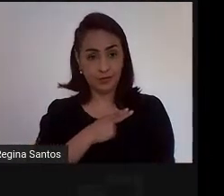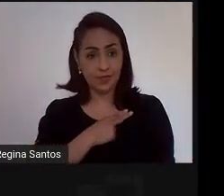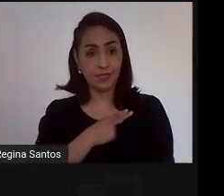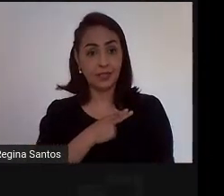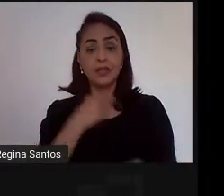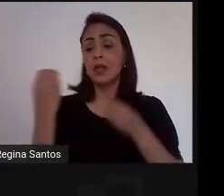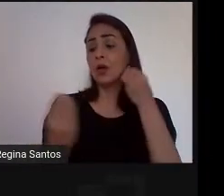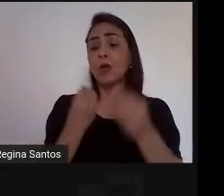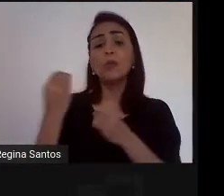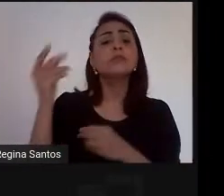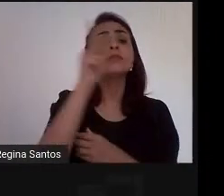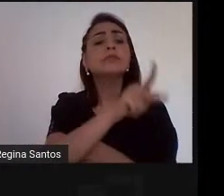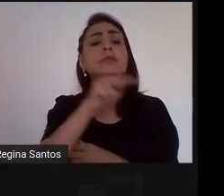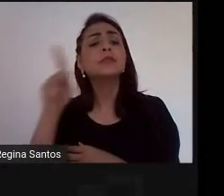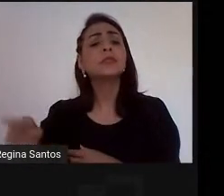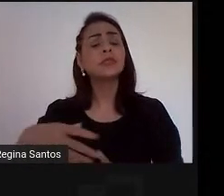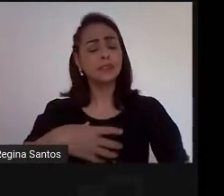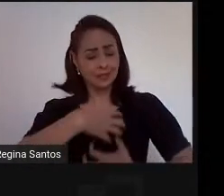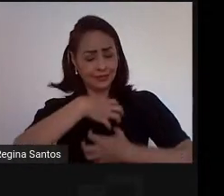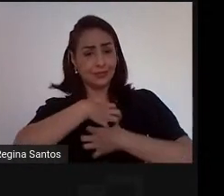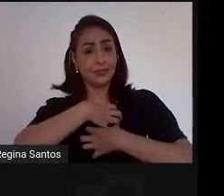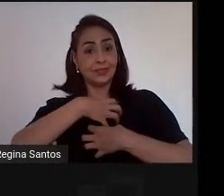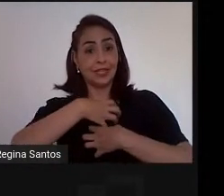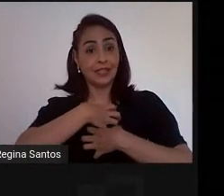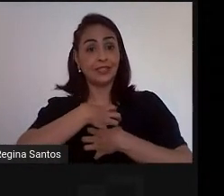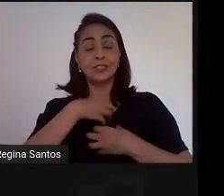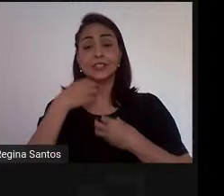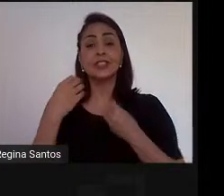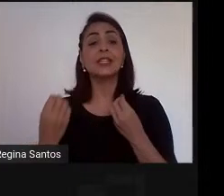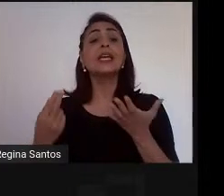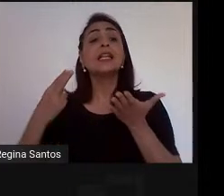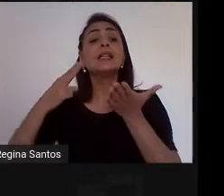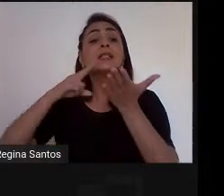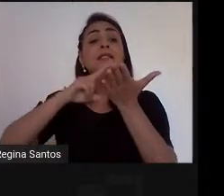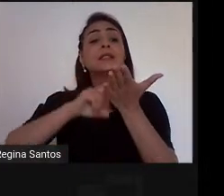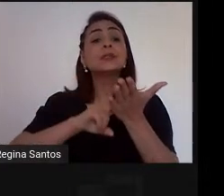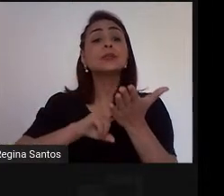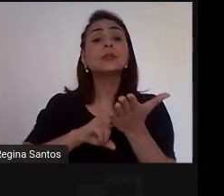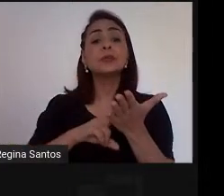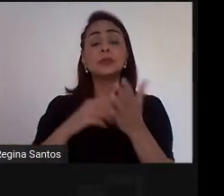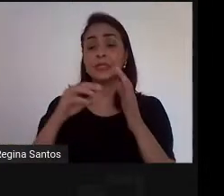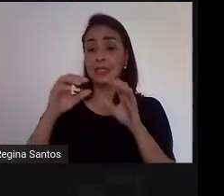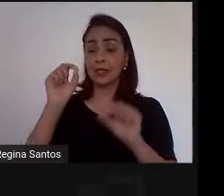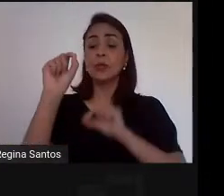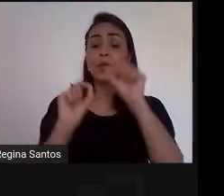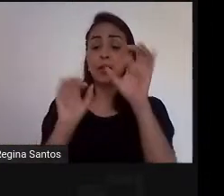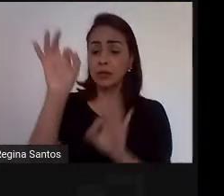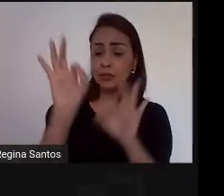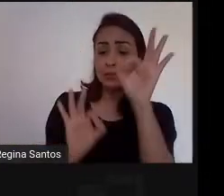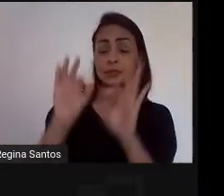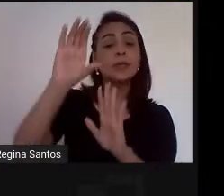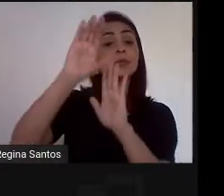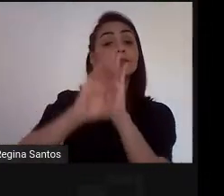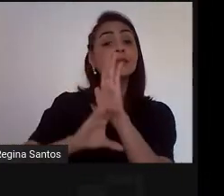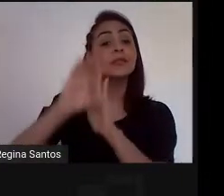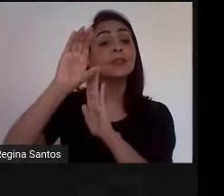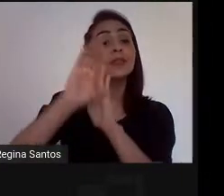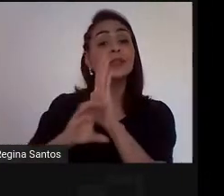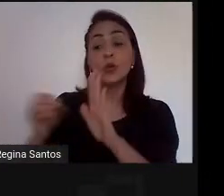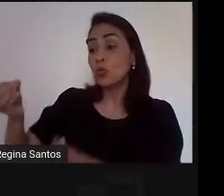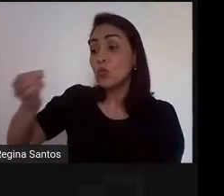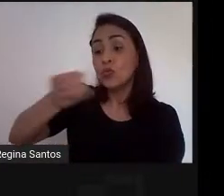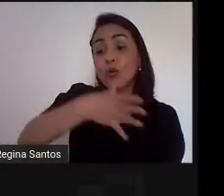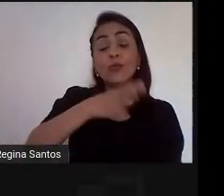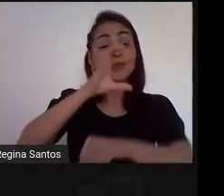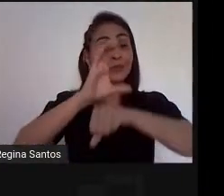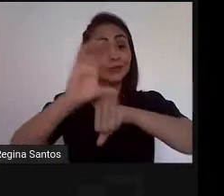eles se sentem, qual a posição que assumem nesse processo de construção curricular do que se chamou na época de um novo curso de